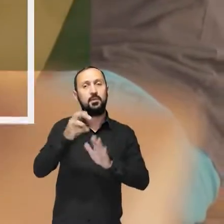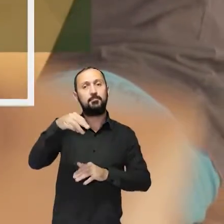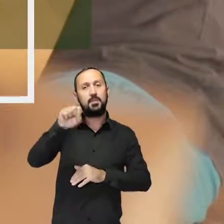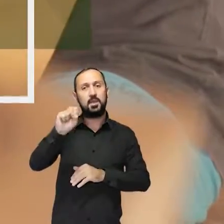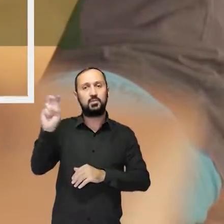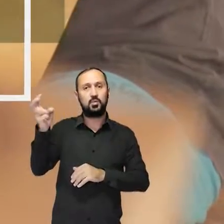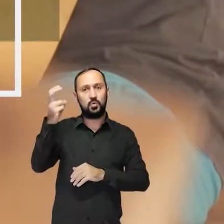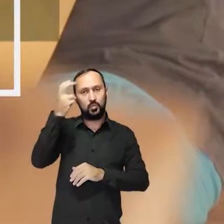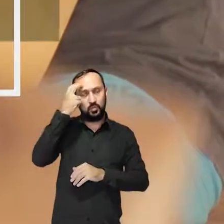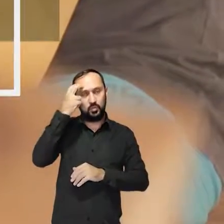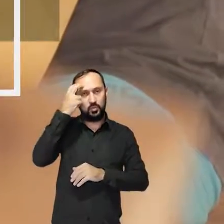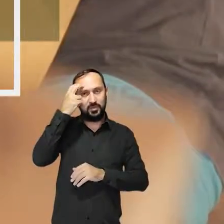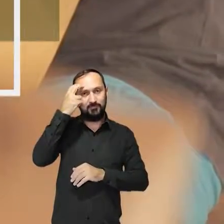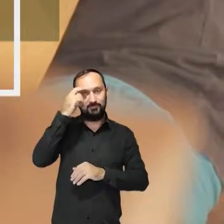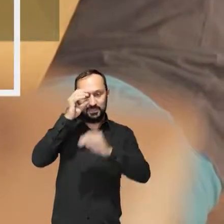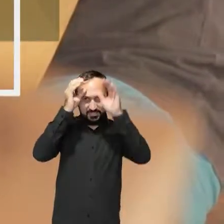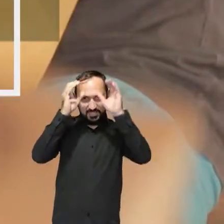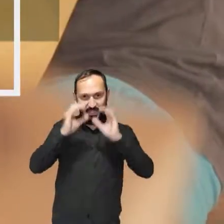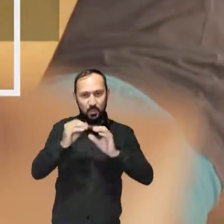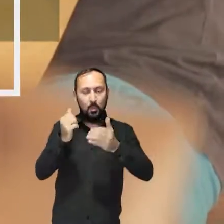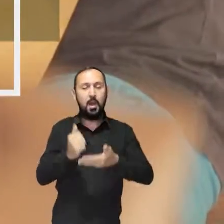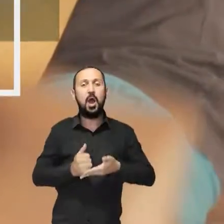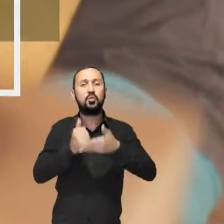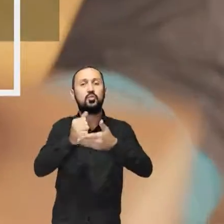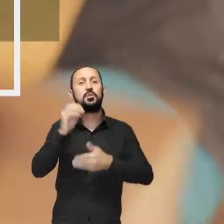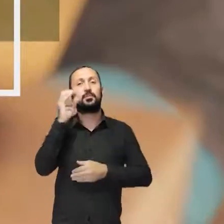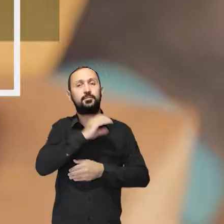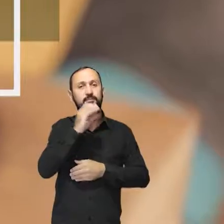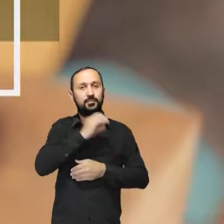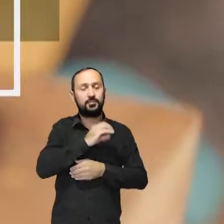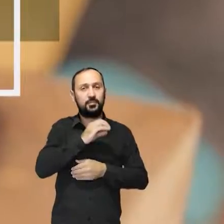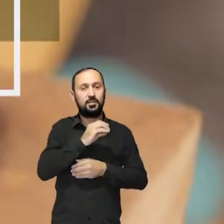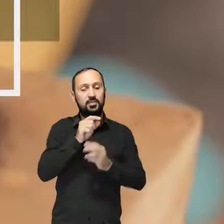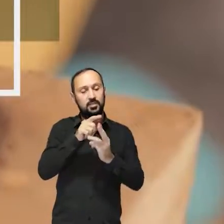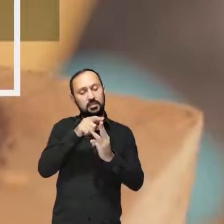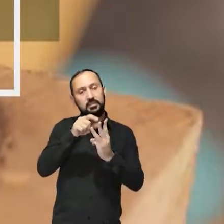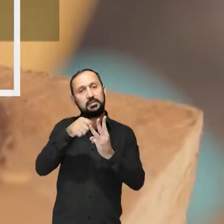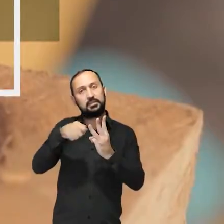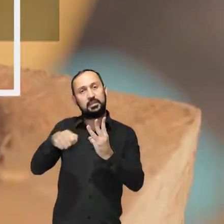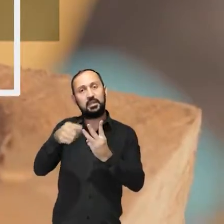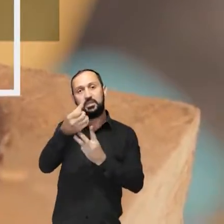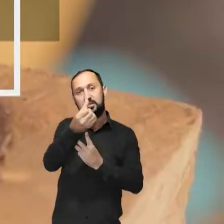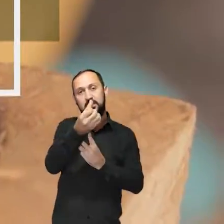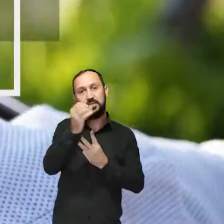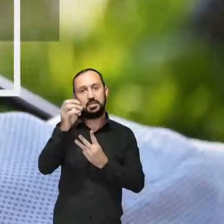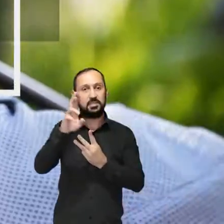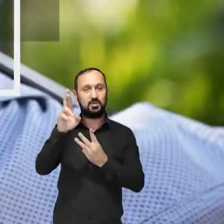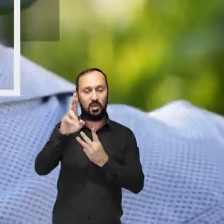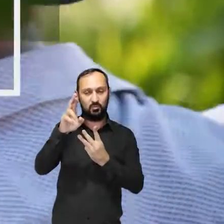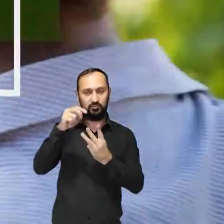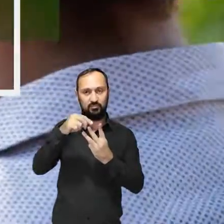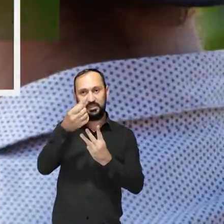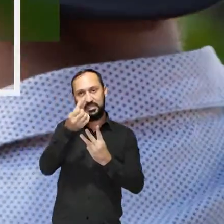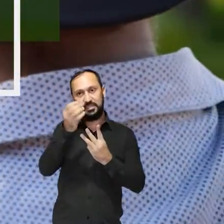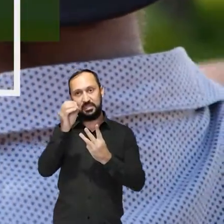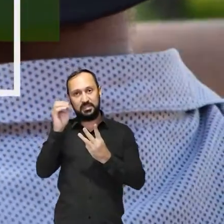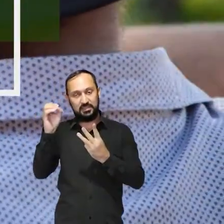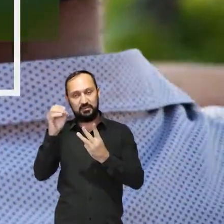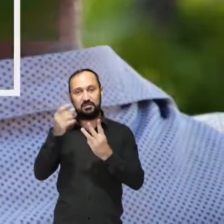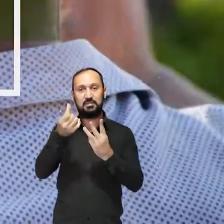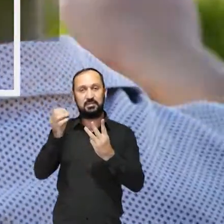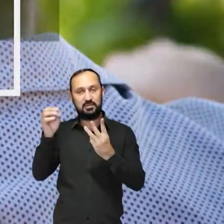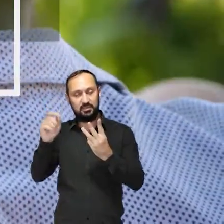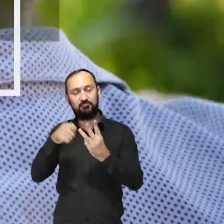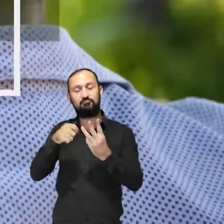o programa MS Cultura Cidadã prevê um auxílio emergencial de 3 parcelas de